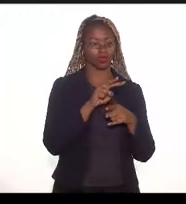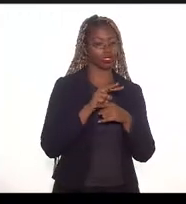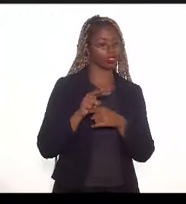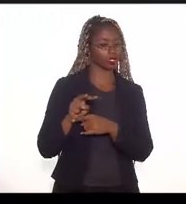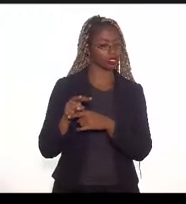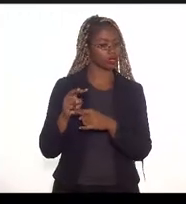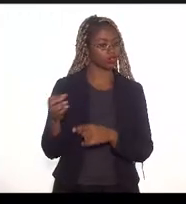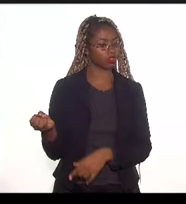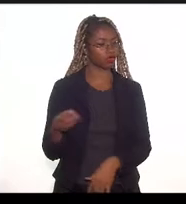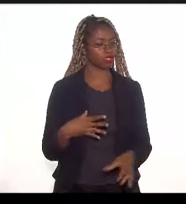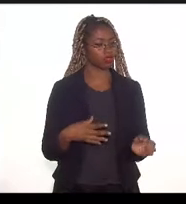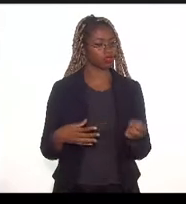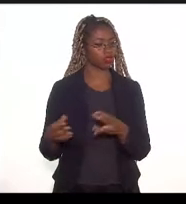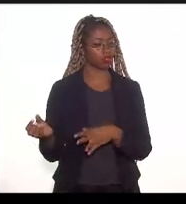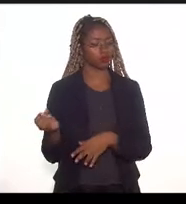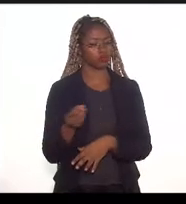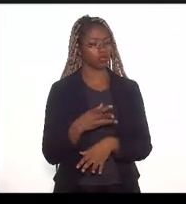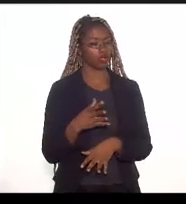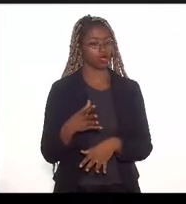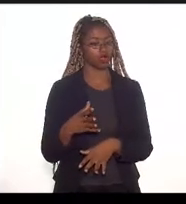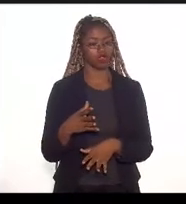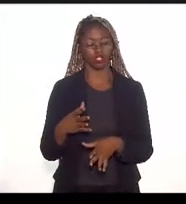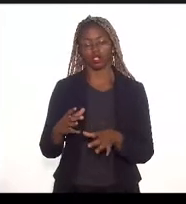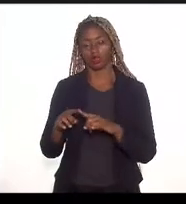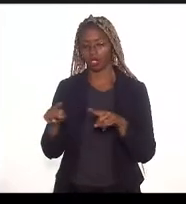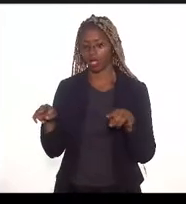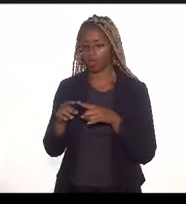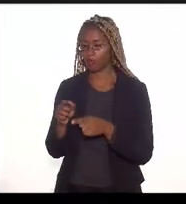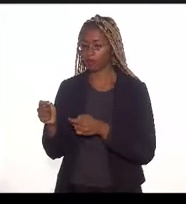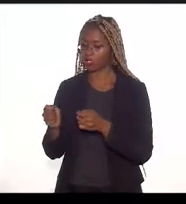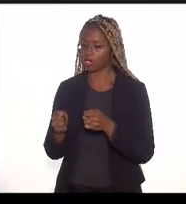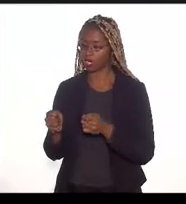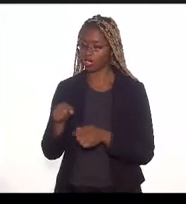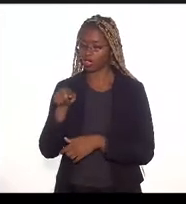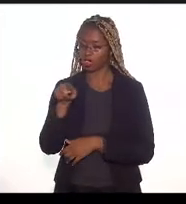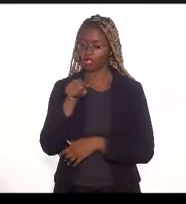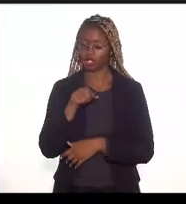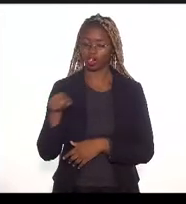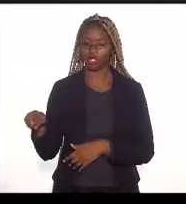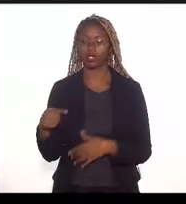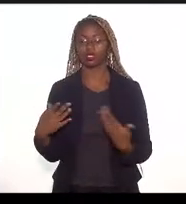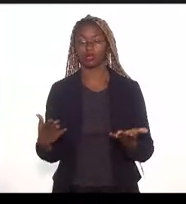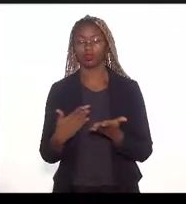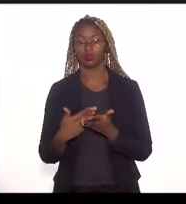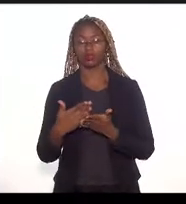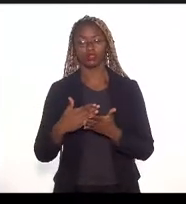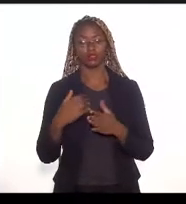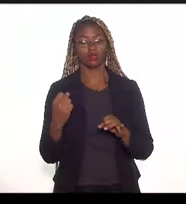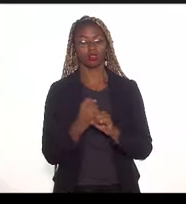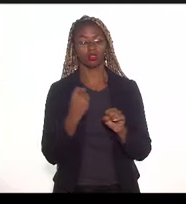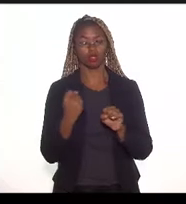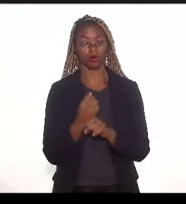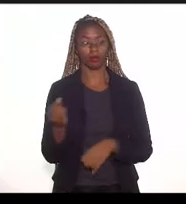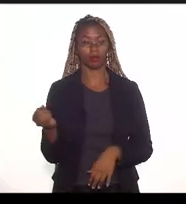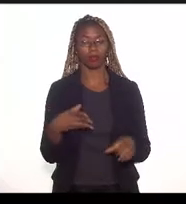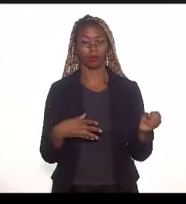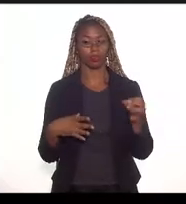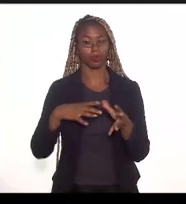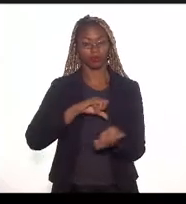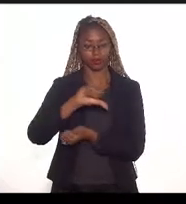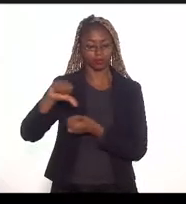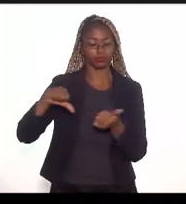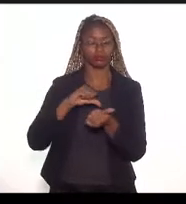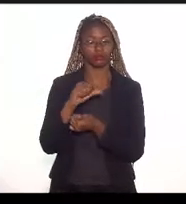negócios. Os distritos, eles estão necessitando de novas modernizações.